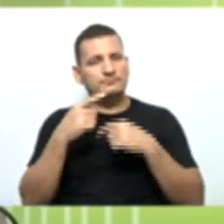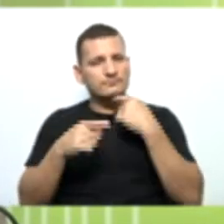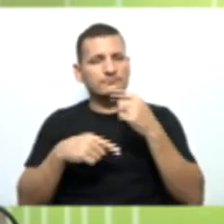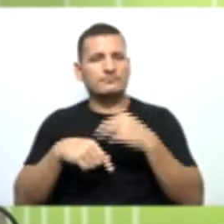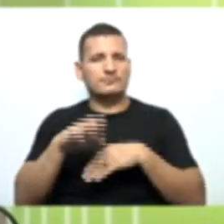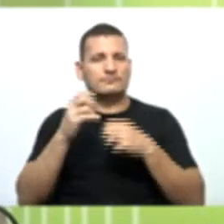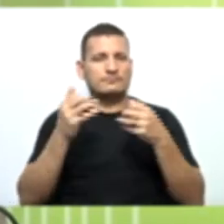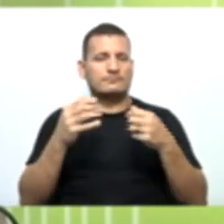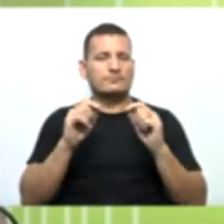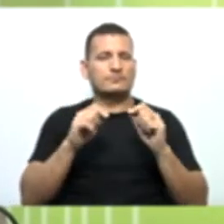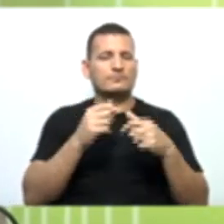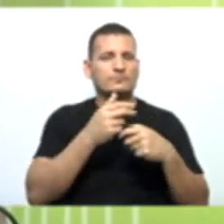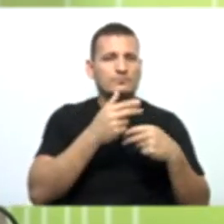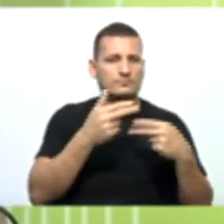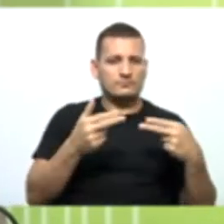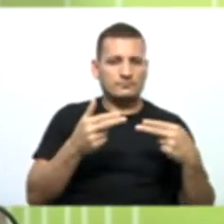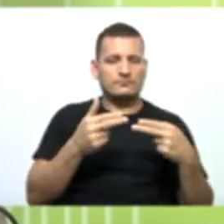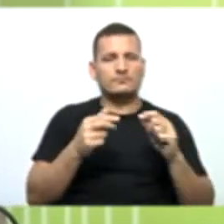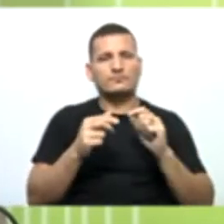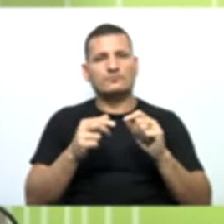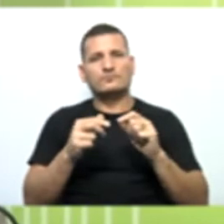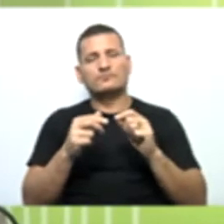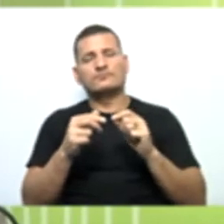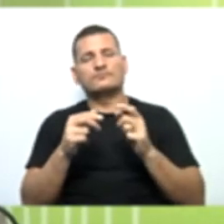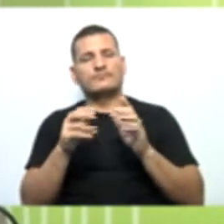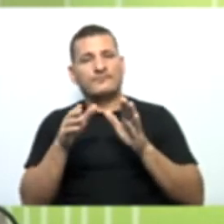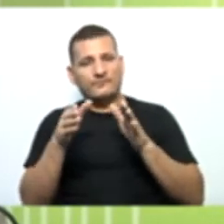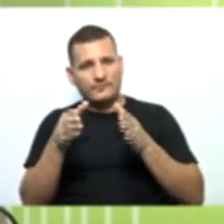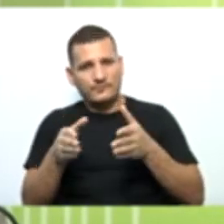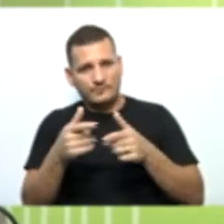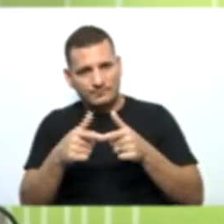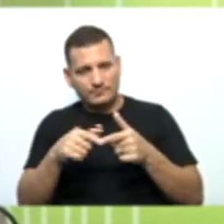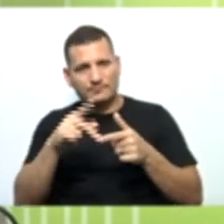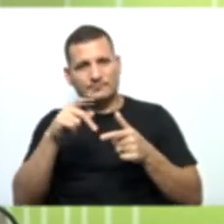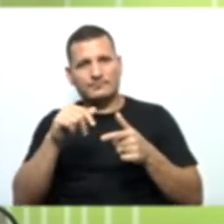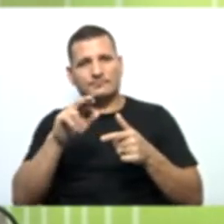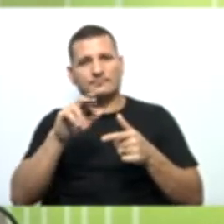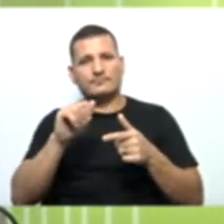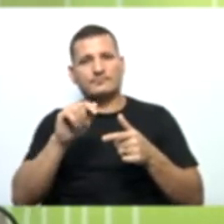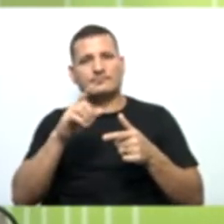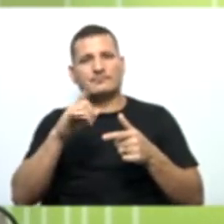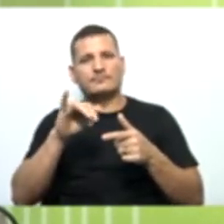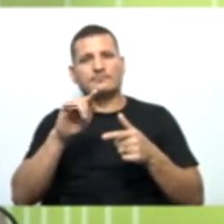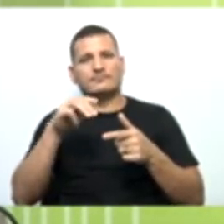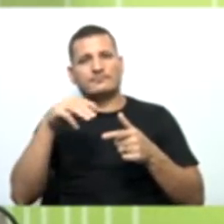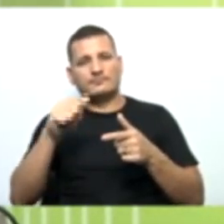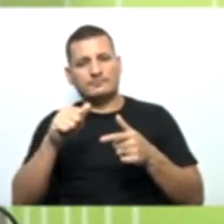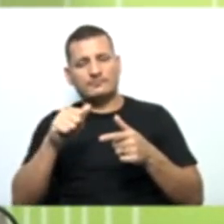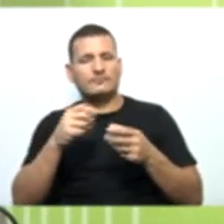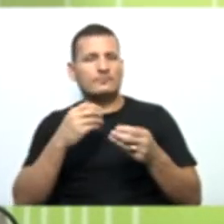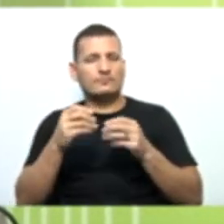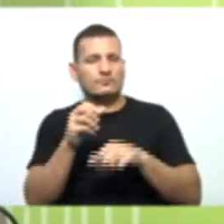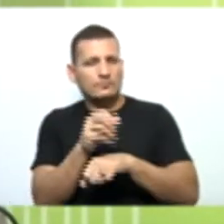que é objetos, né? O que são paradigmas, qual é essa relação de orientado a objeto que você precisa